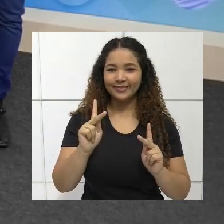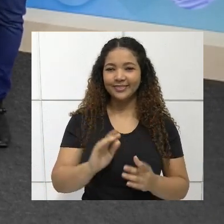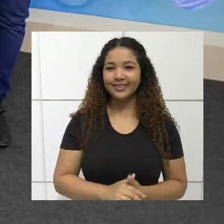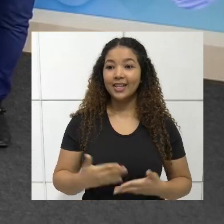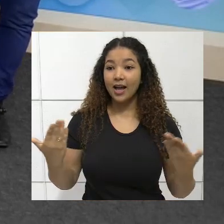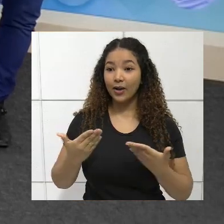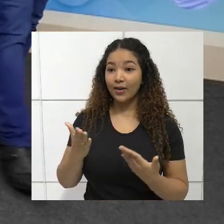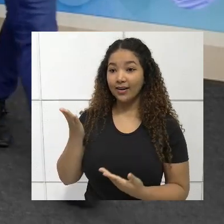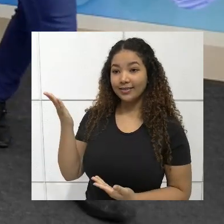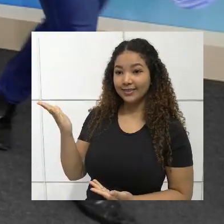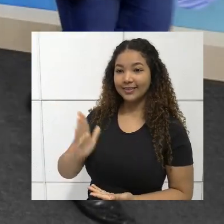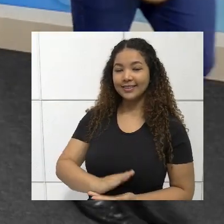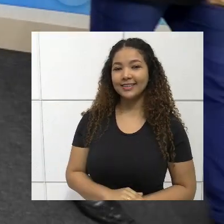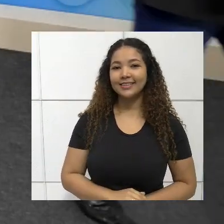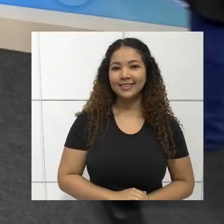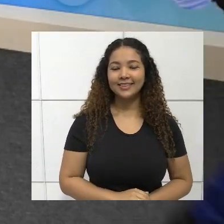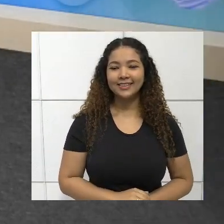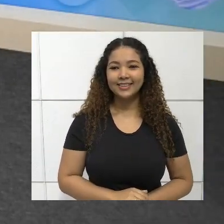Farias e Matheus.